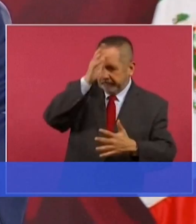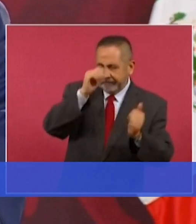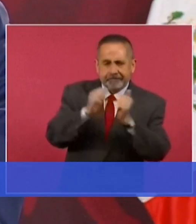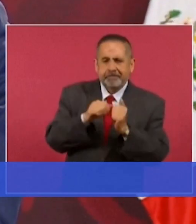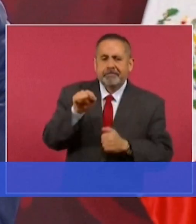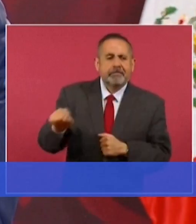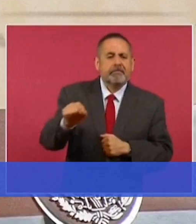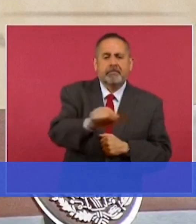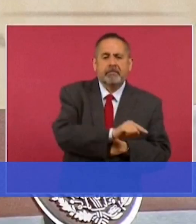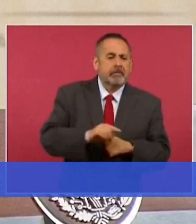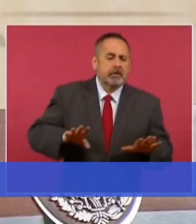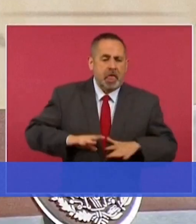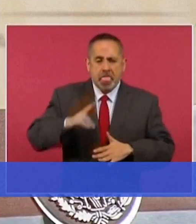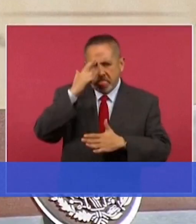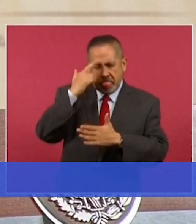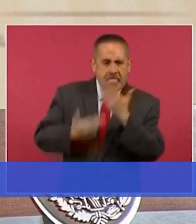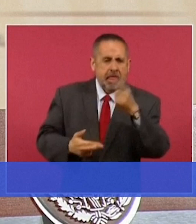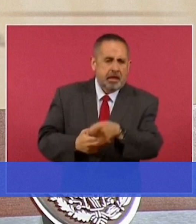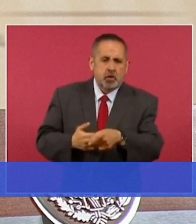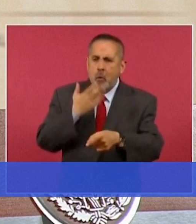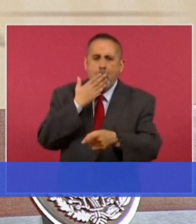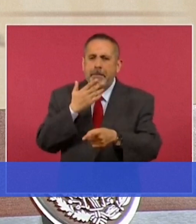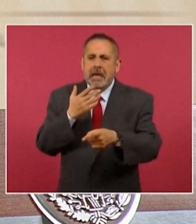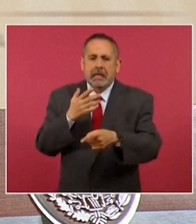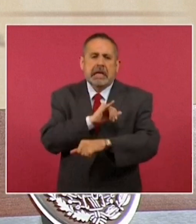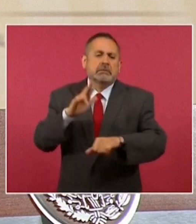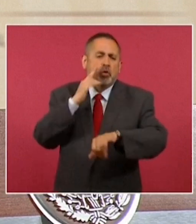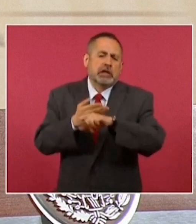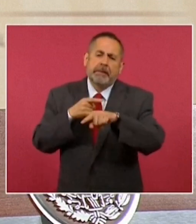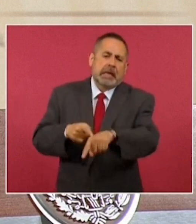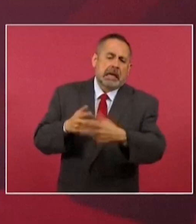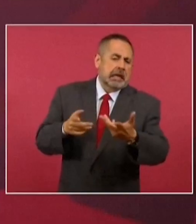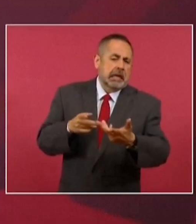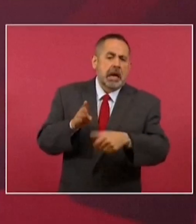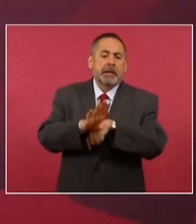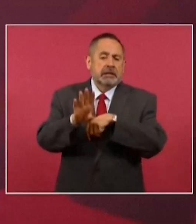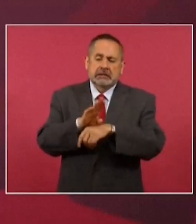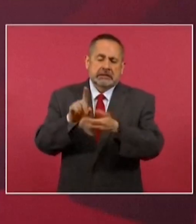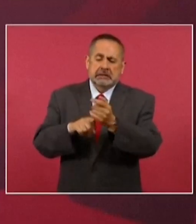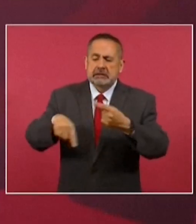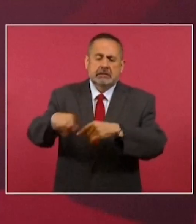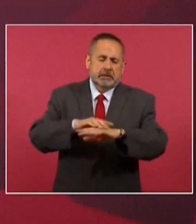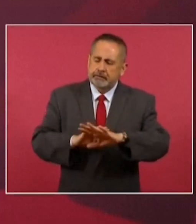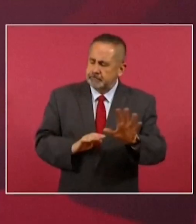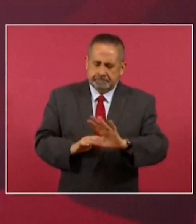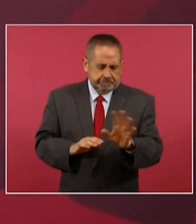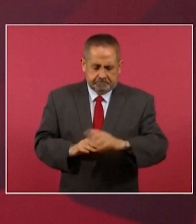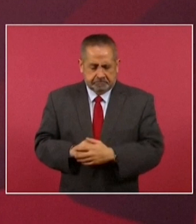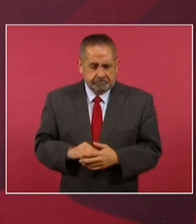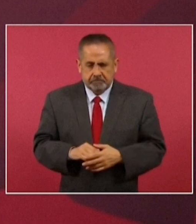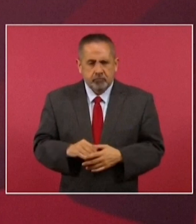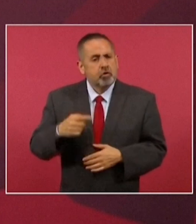Rejeito a atitude irresponsável e antidemocrática no Brasil e apoio o presidente Lula. Essa é a nossa posição.